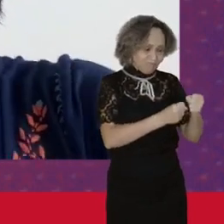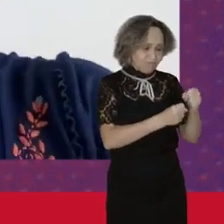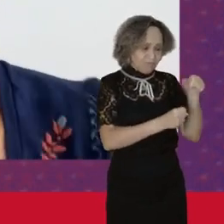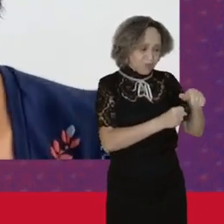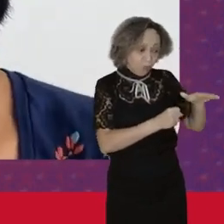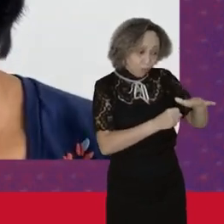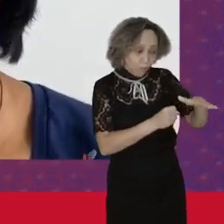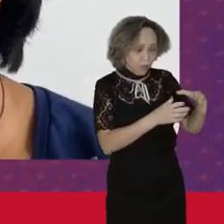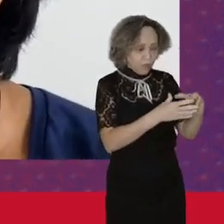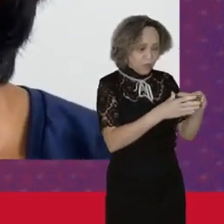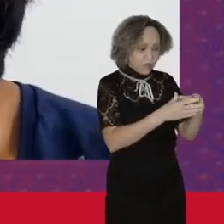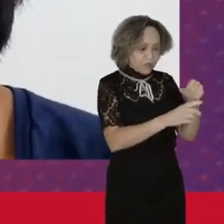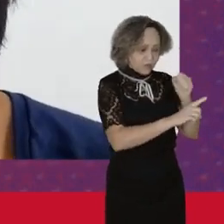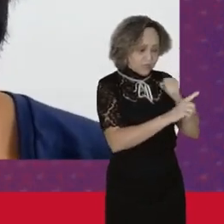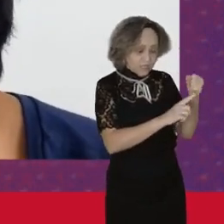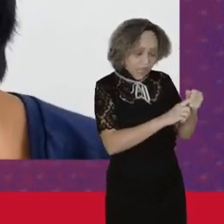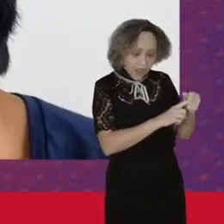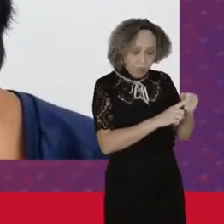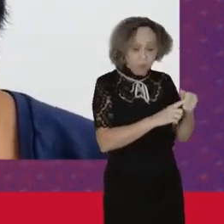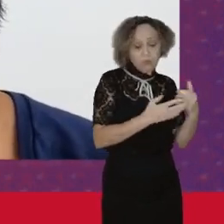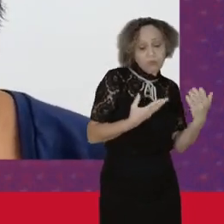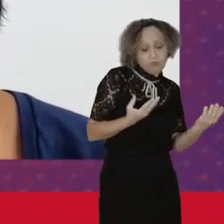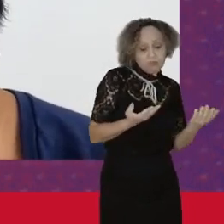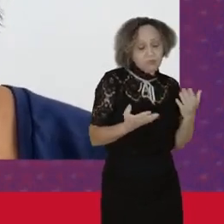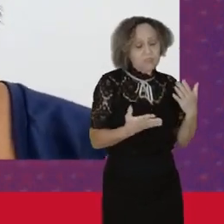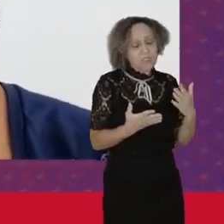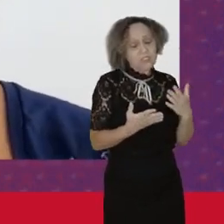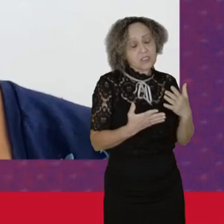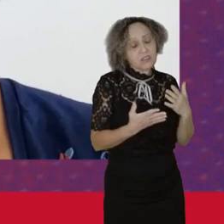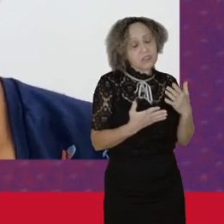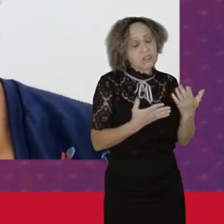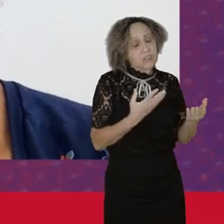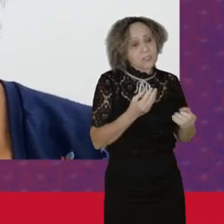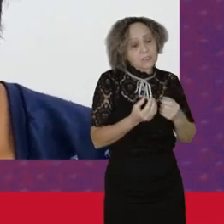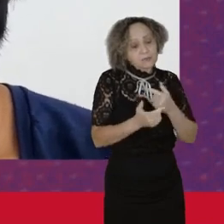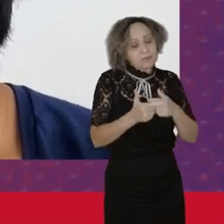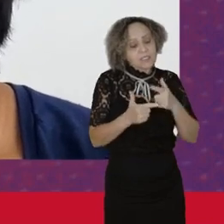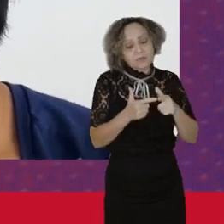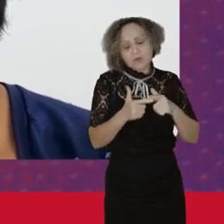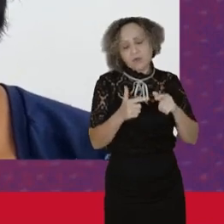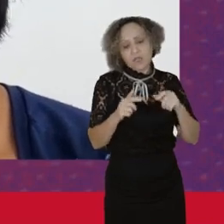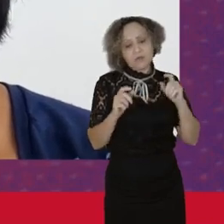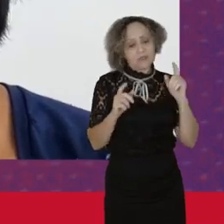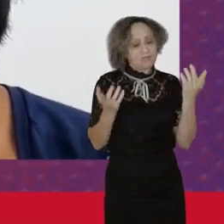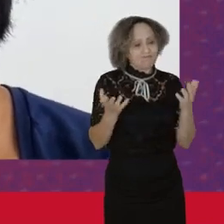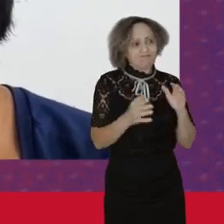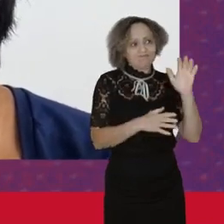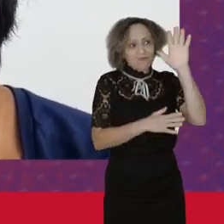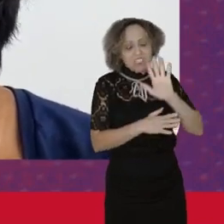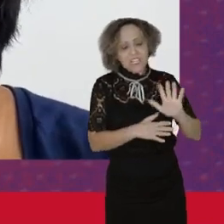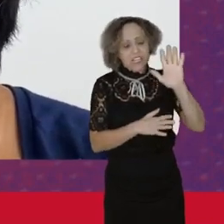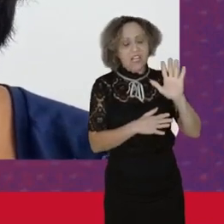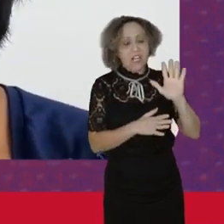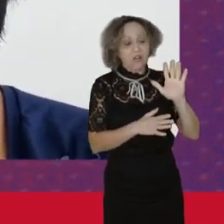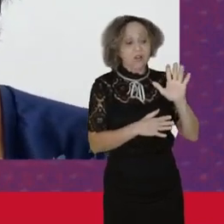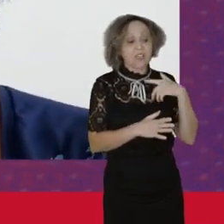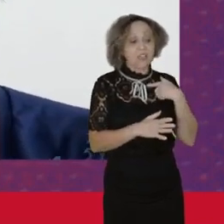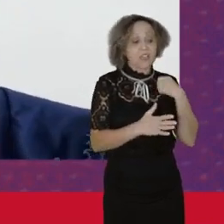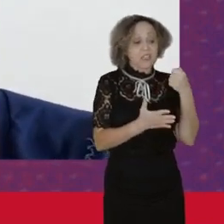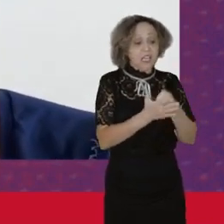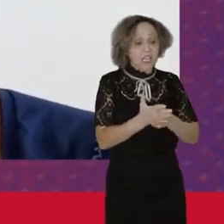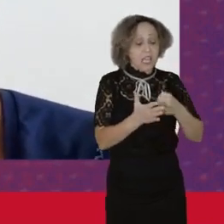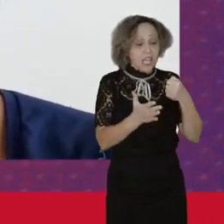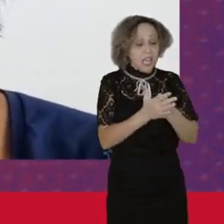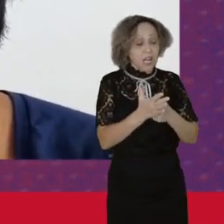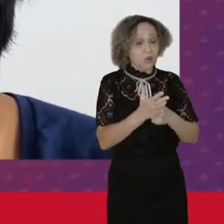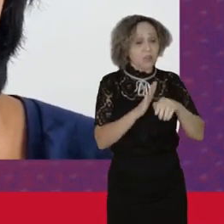do seu movimento social, sejam nas questões gerais, cuja pauta gravitava em torno da luta pelos direitos, pela